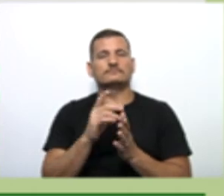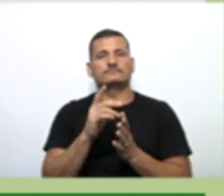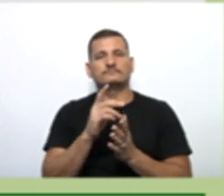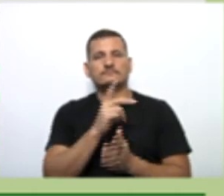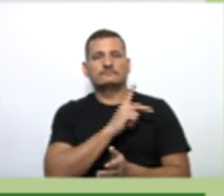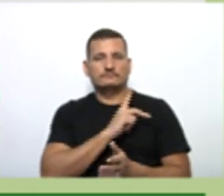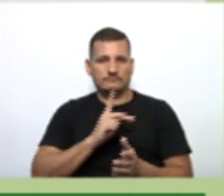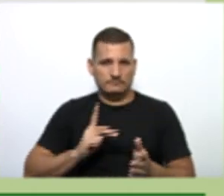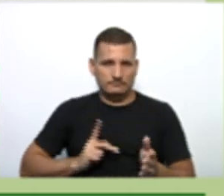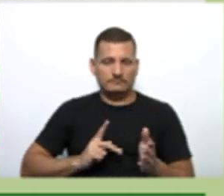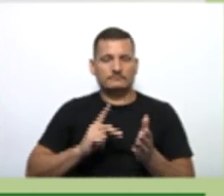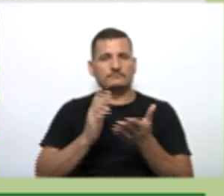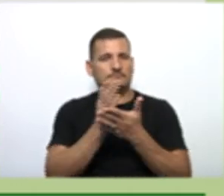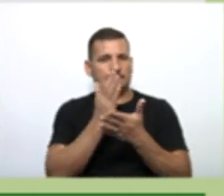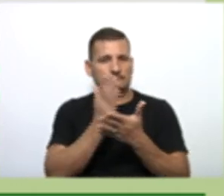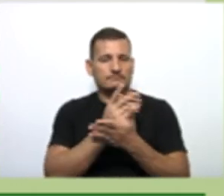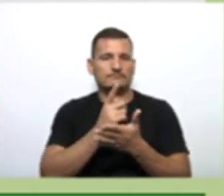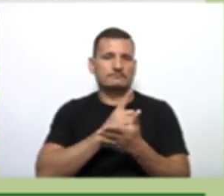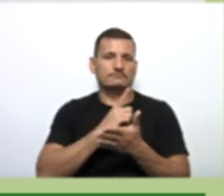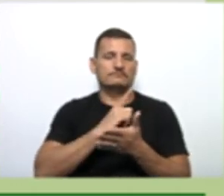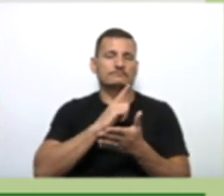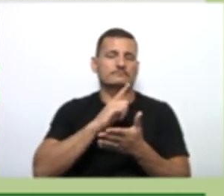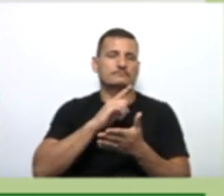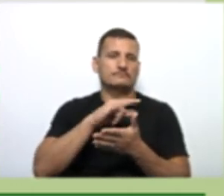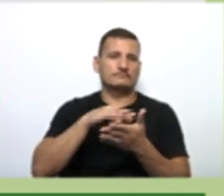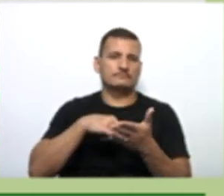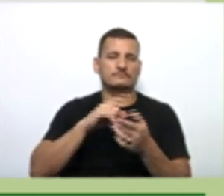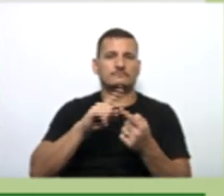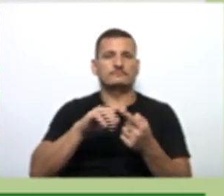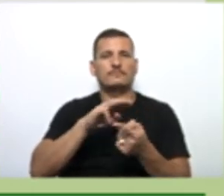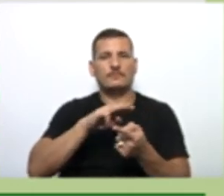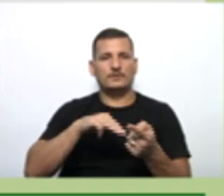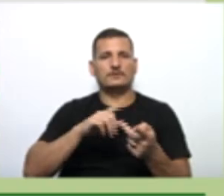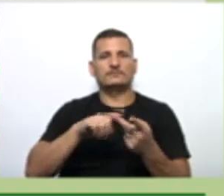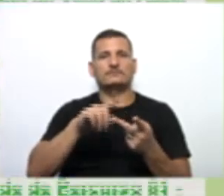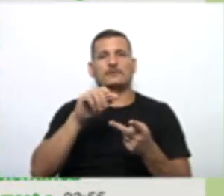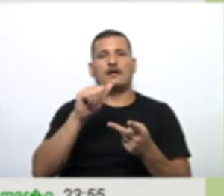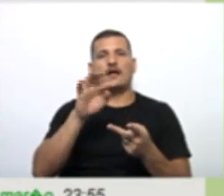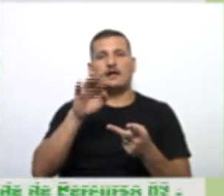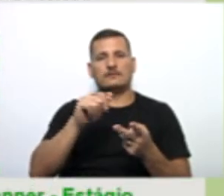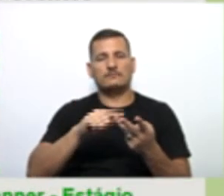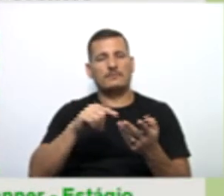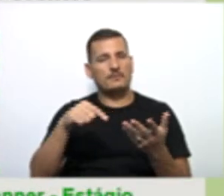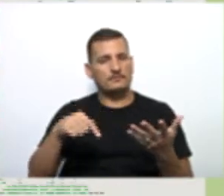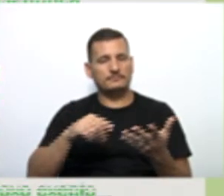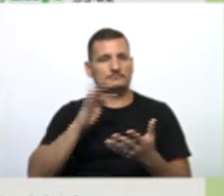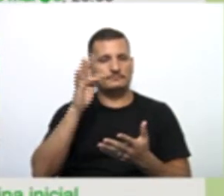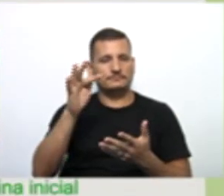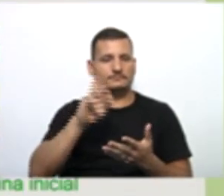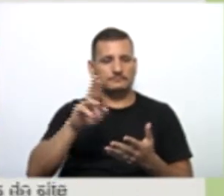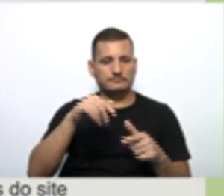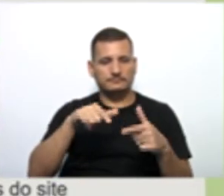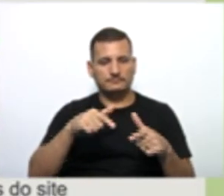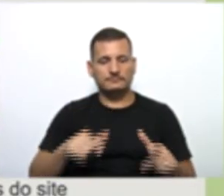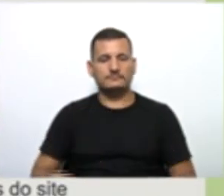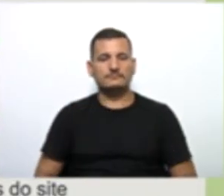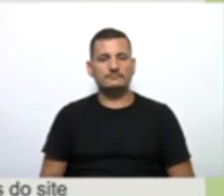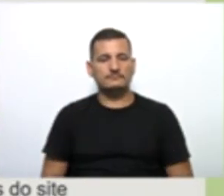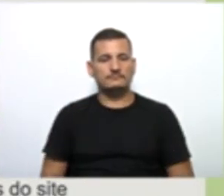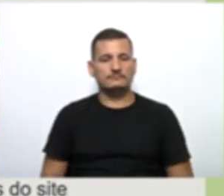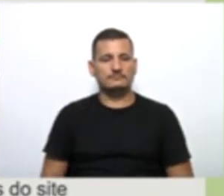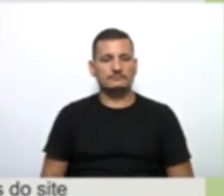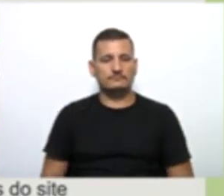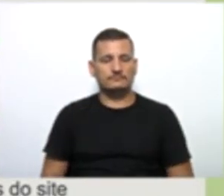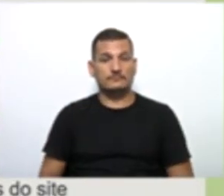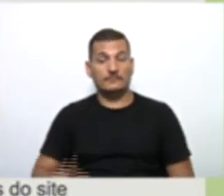de ofício, de memorando, de ata, que vocês podem, porventura, utilizar no trabalho. Lembrando, professora, que o Manual de Redação da